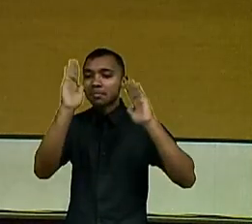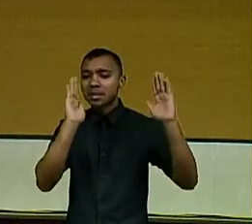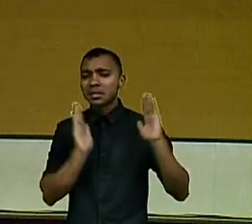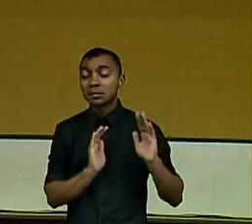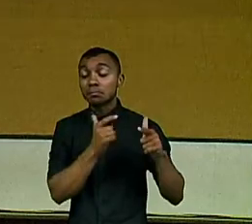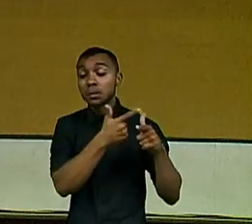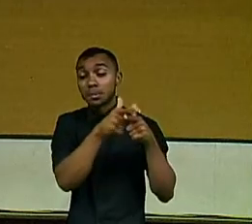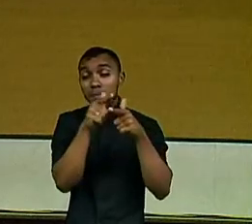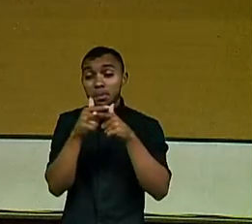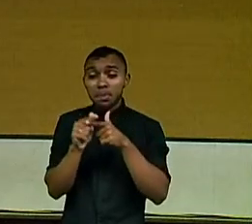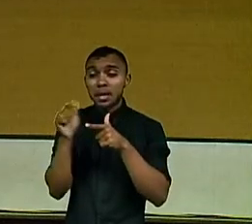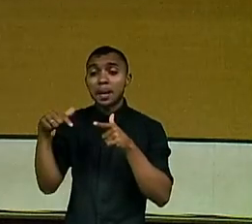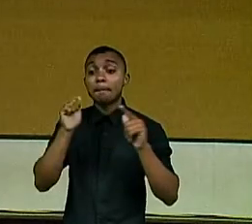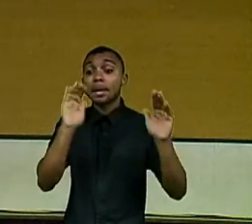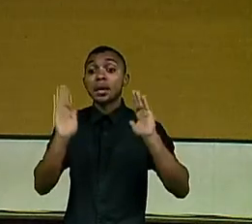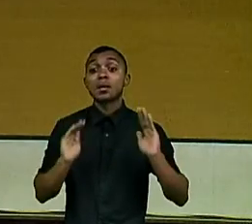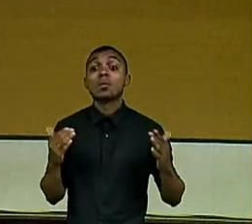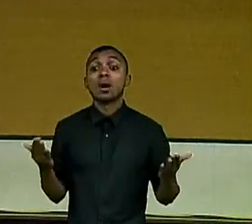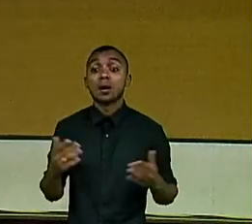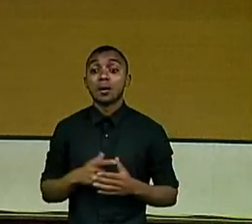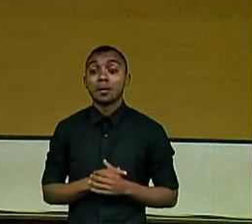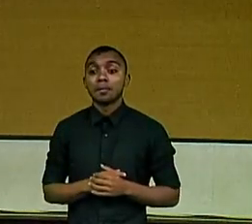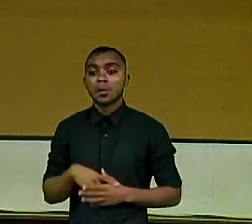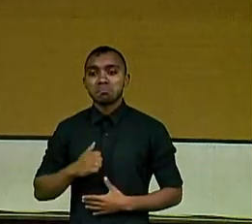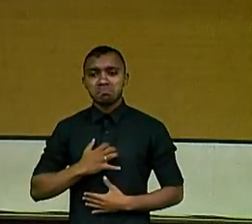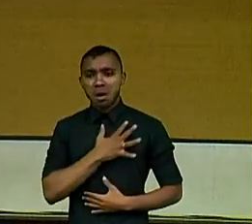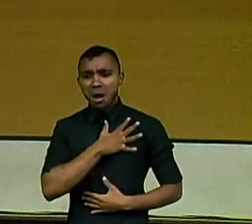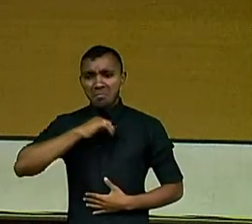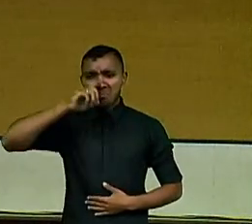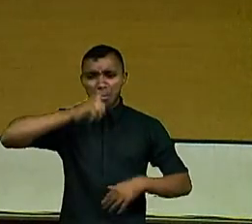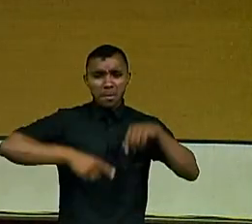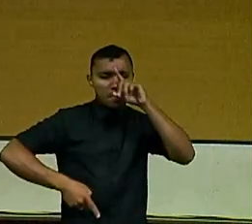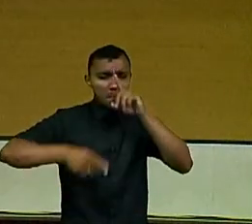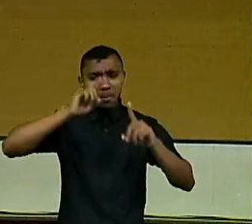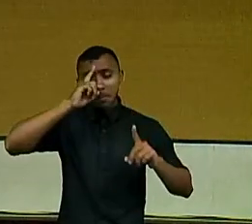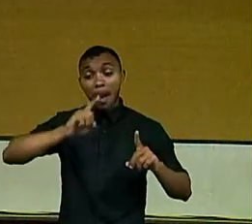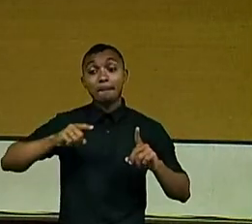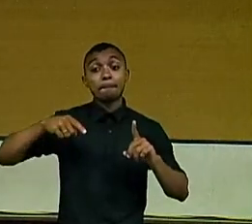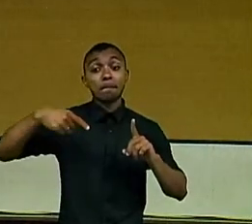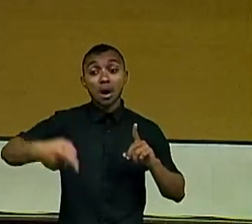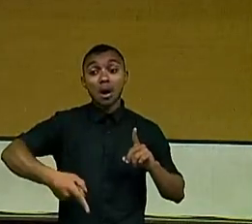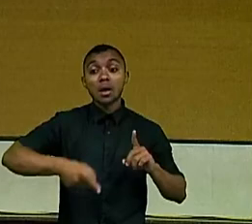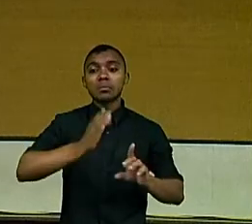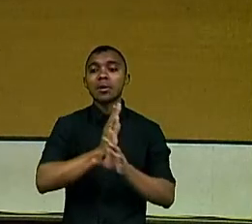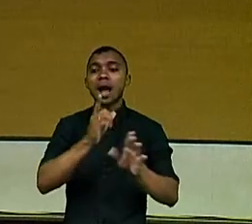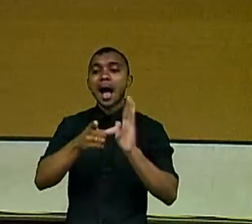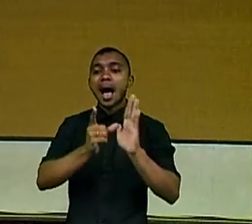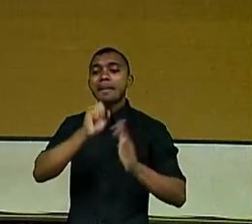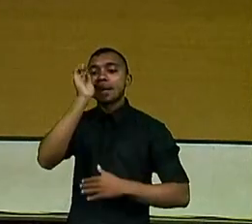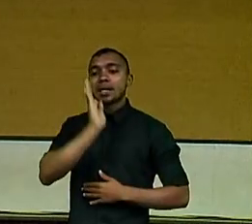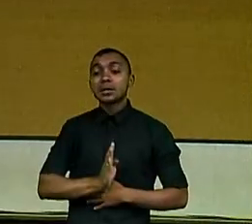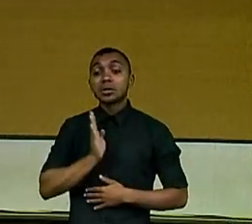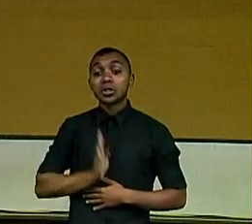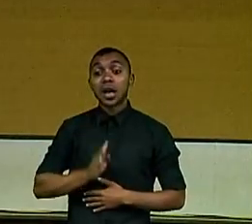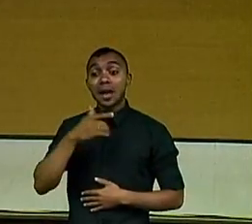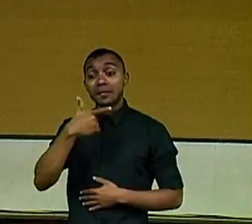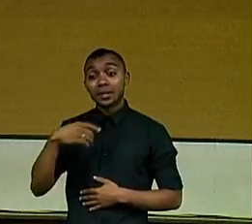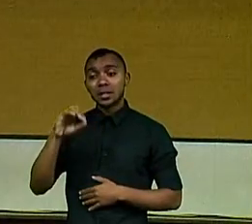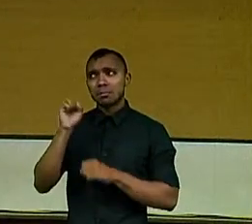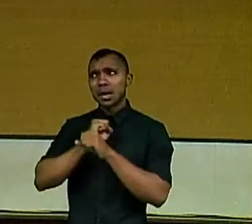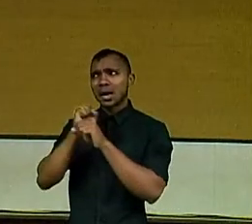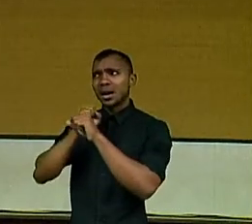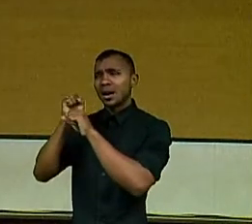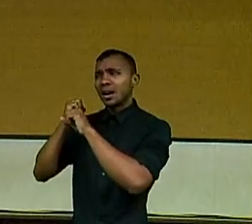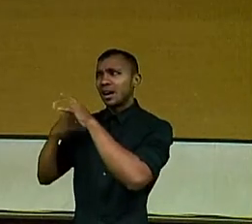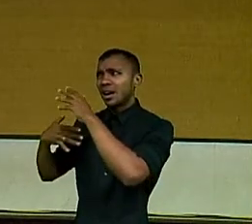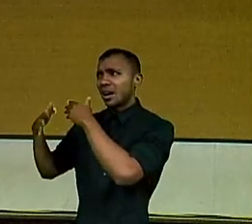esse pode ditadura militar o Brasil vinha de mais de duas décadas de uma